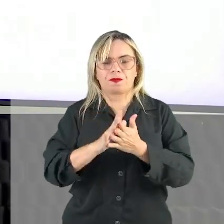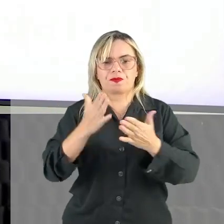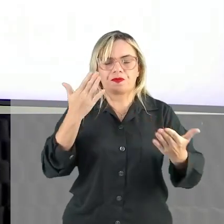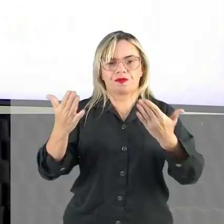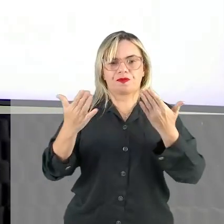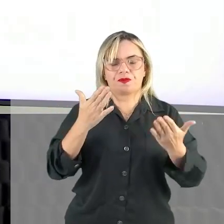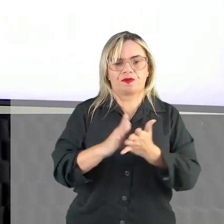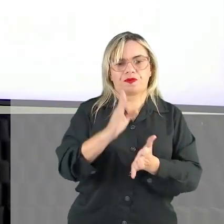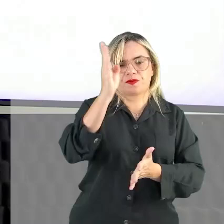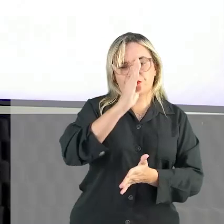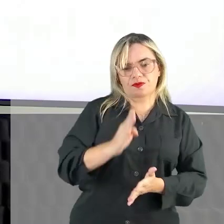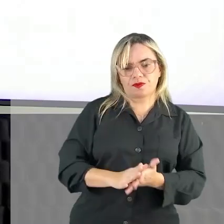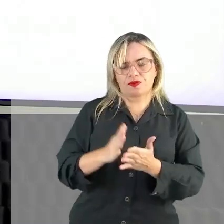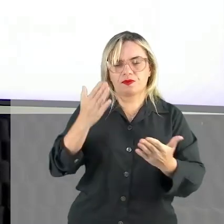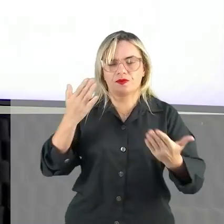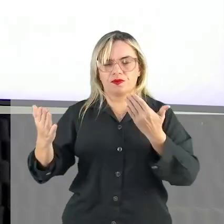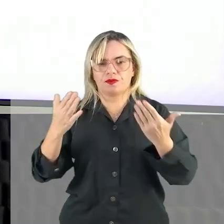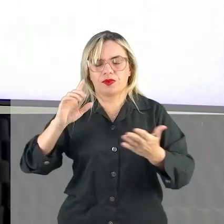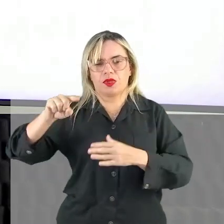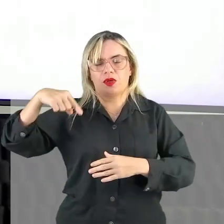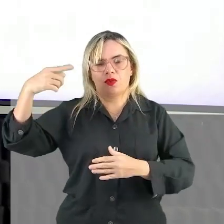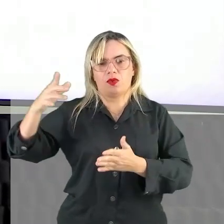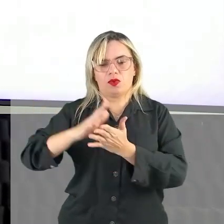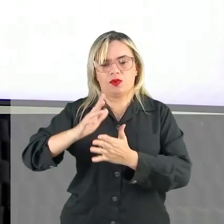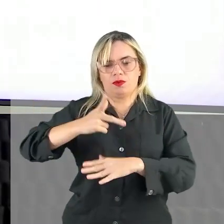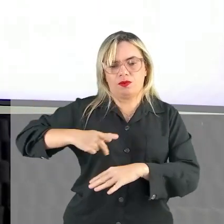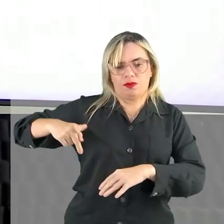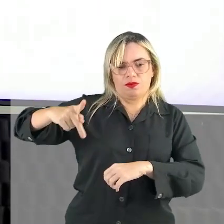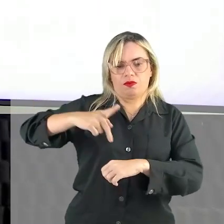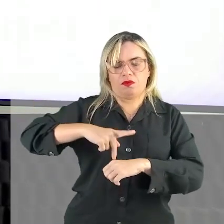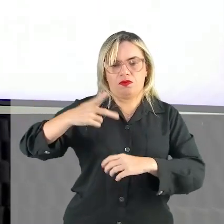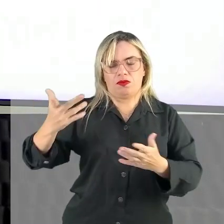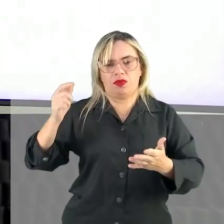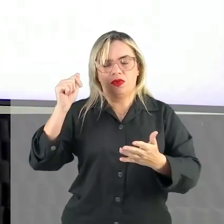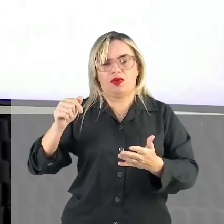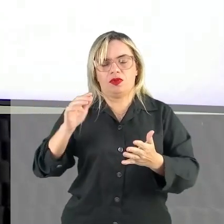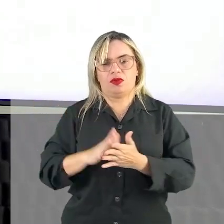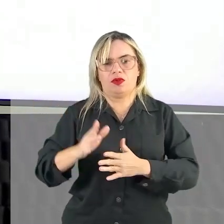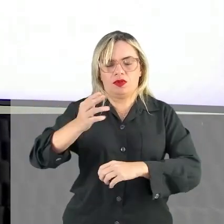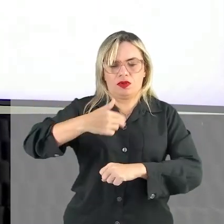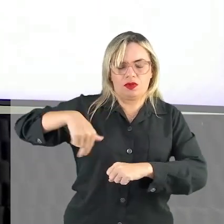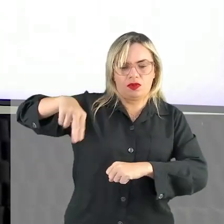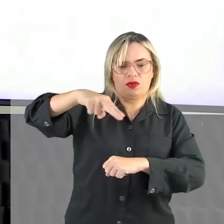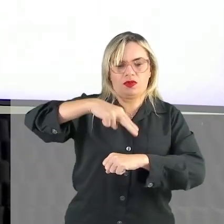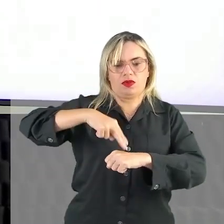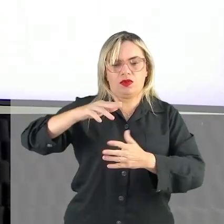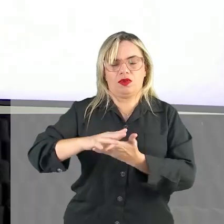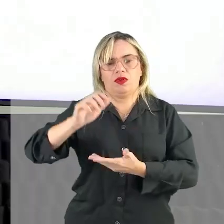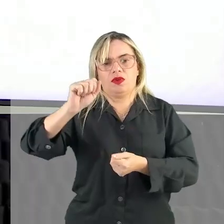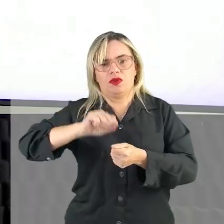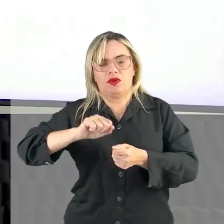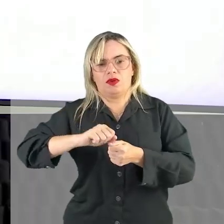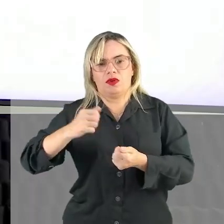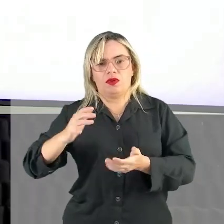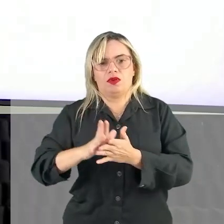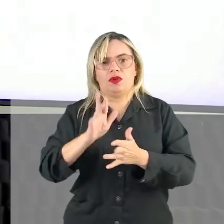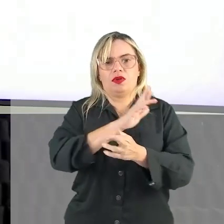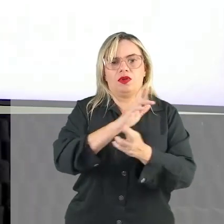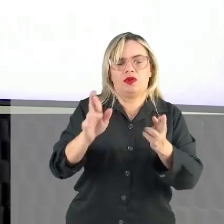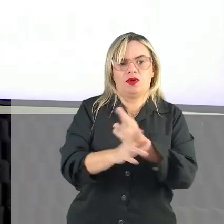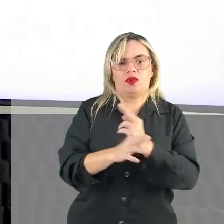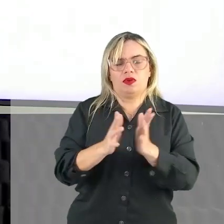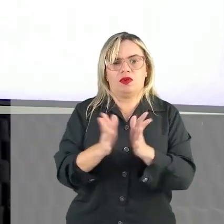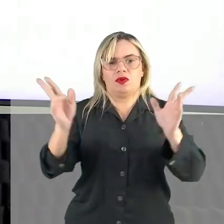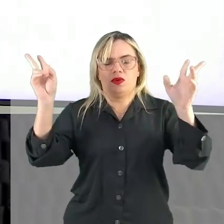o Brasil a um outro país, dependendo do que aquela nação esteja fazendo em relação ao tema, em relação